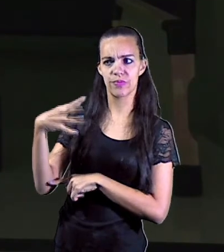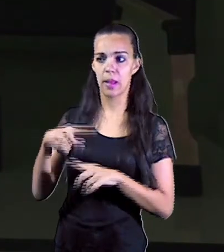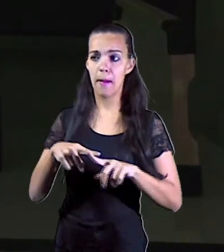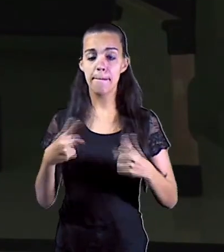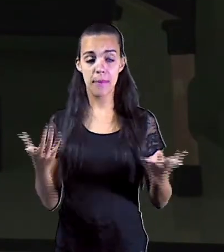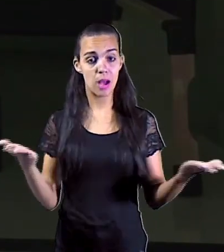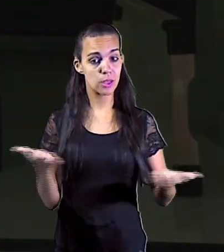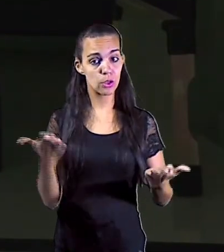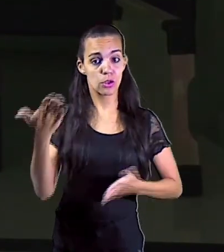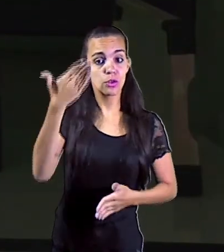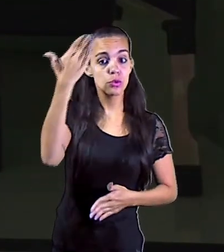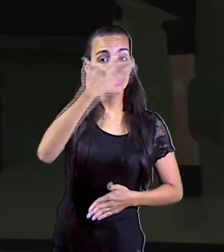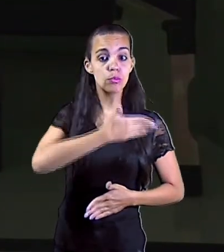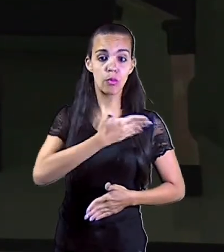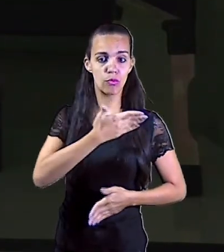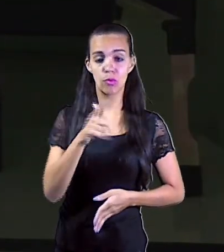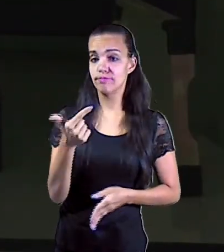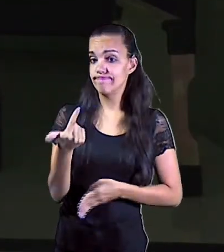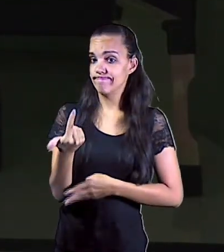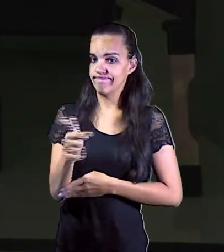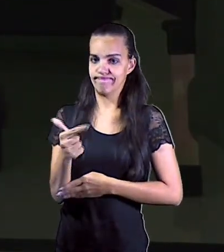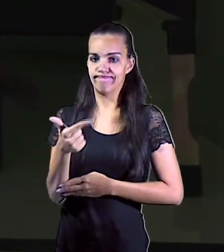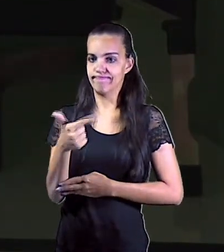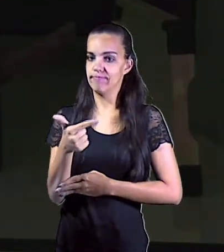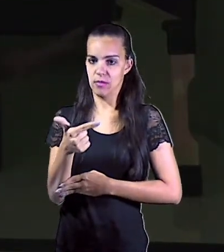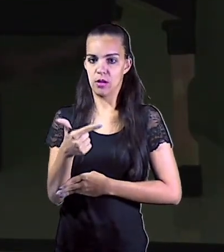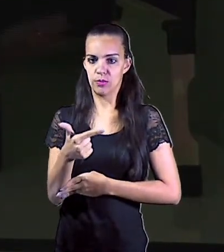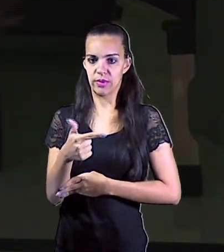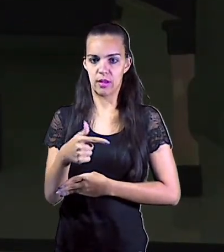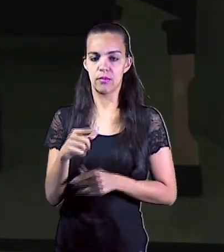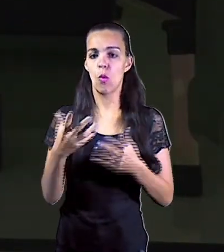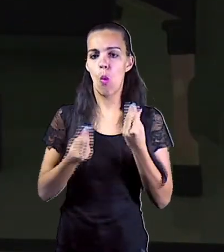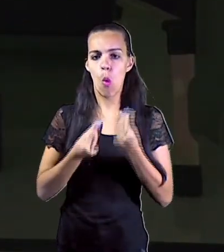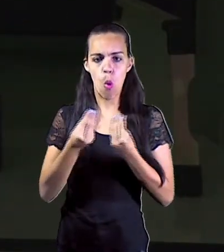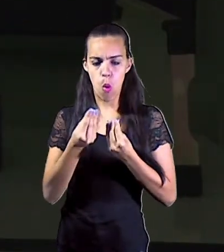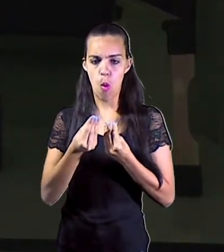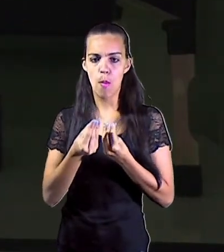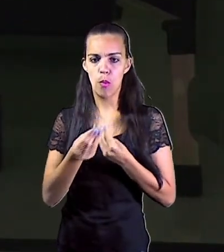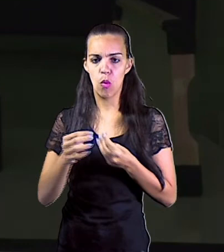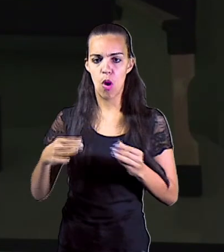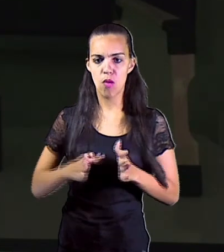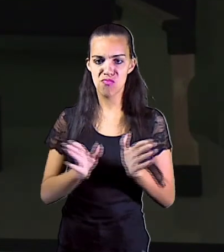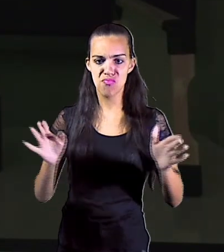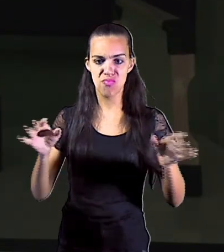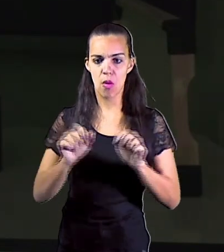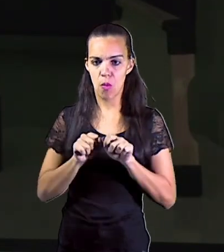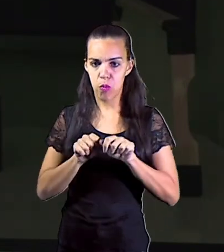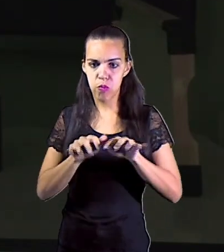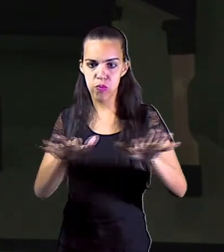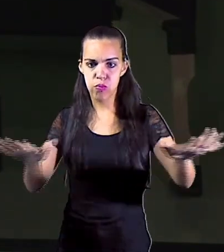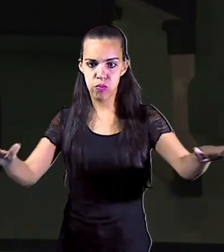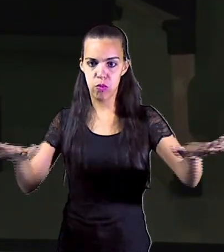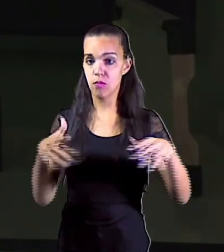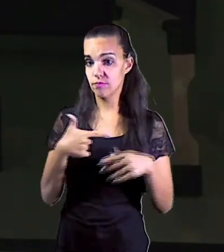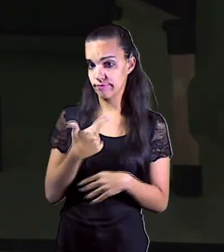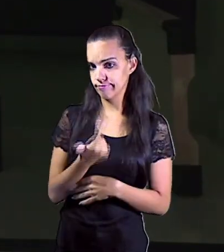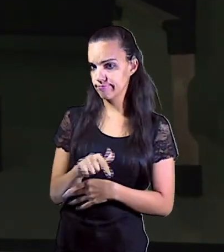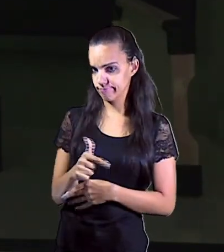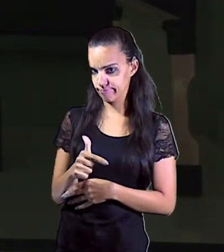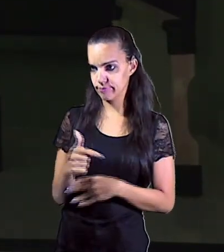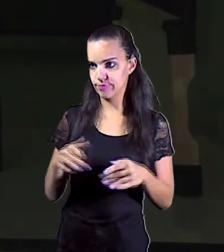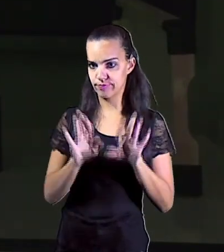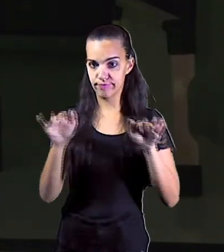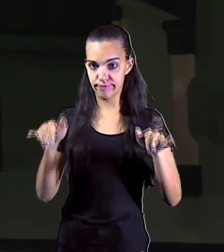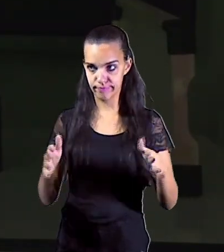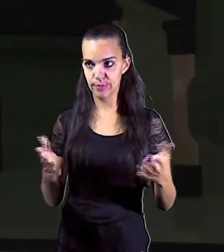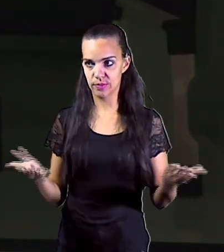aqui a nossa experiência que a luz ela propaga em linha reta, nós podemos ver apenas um foco de luz,